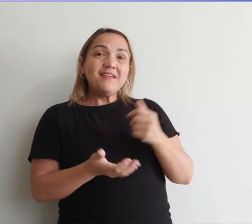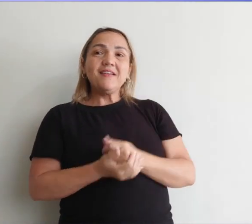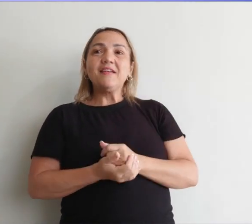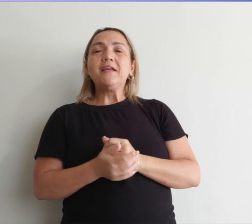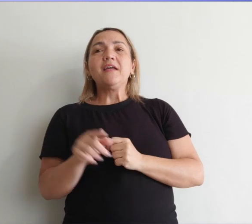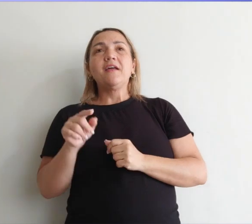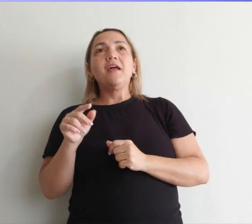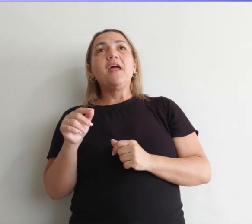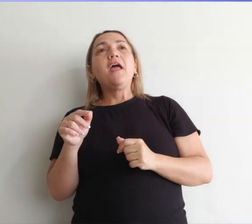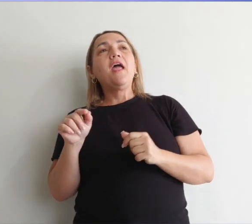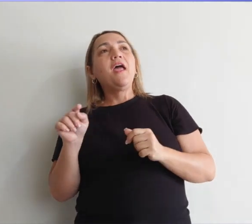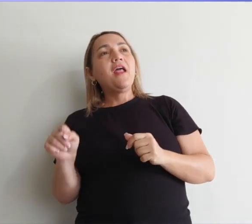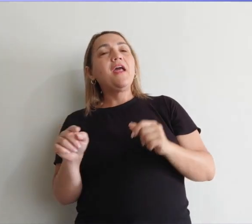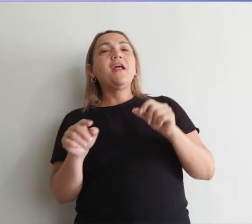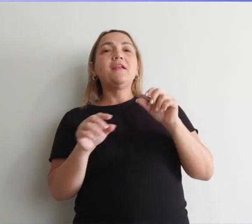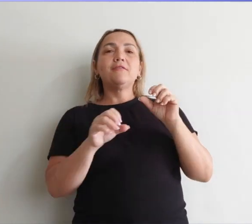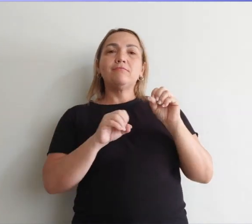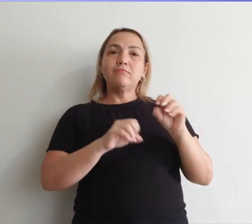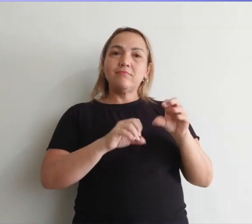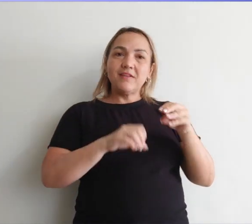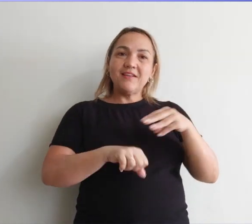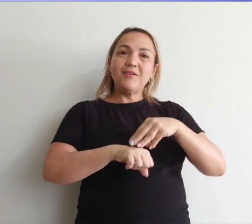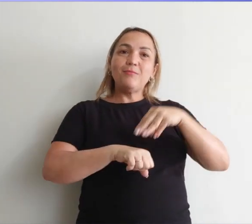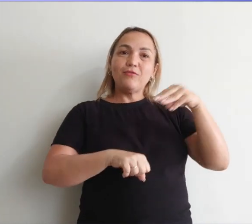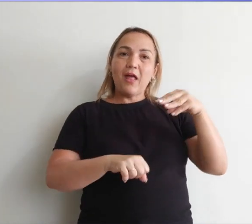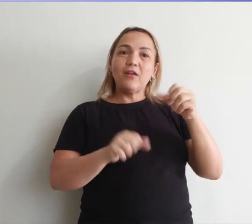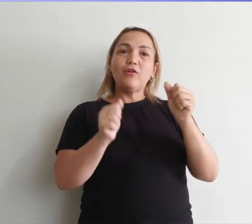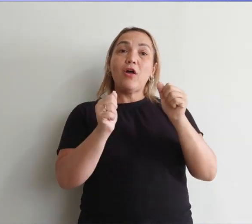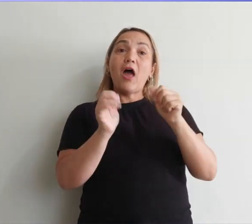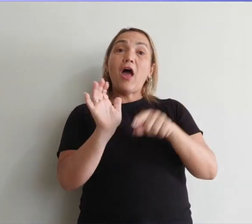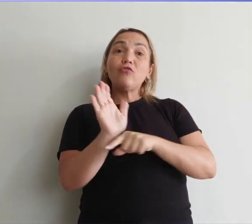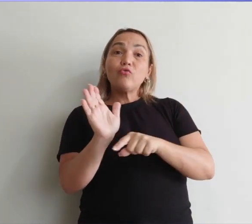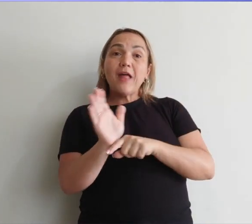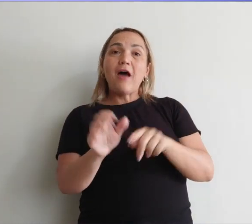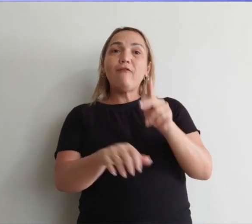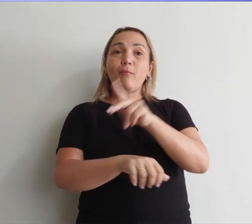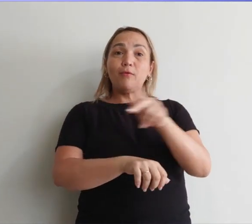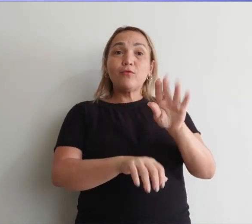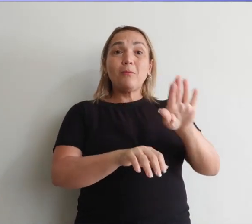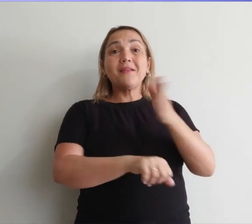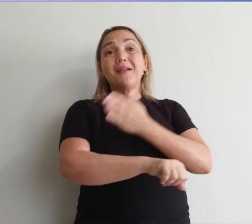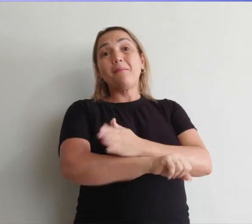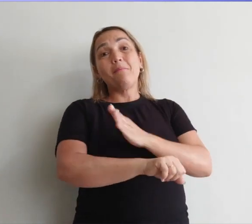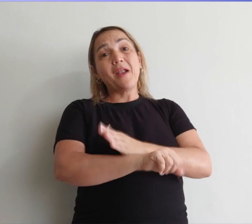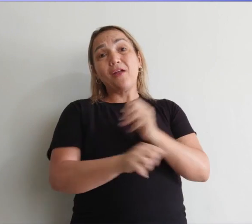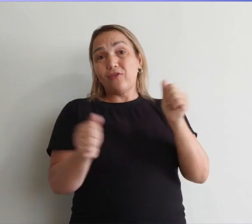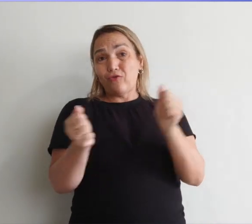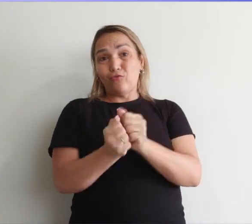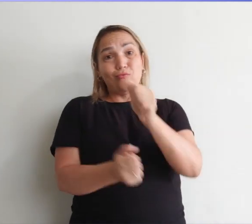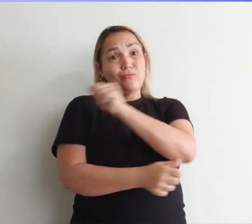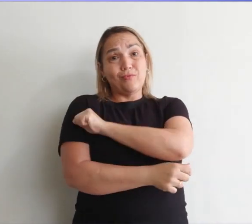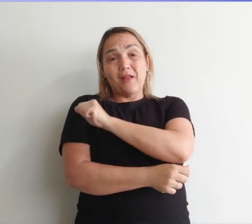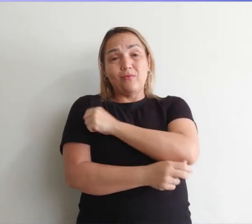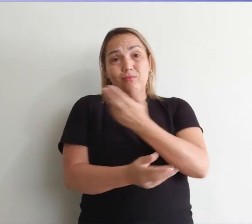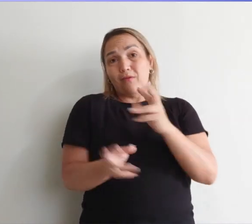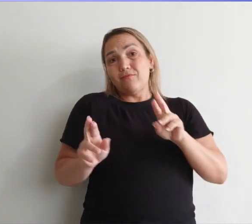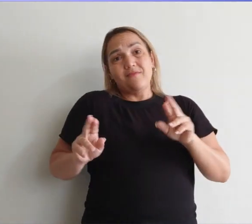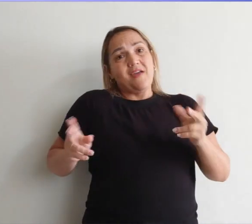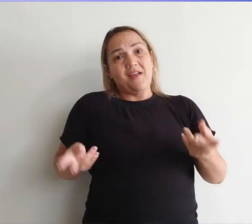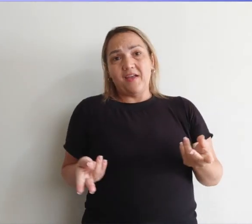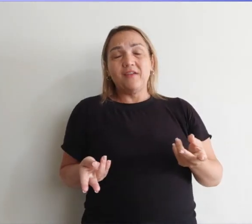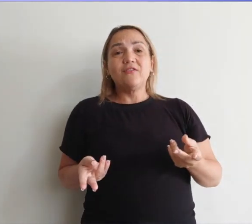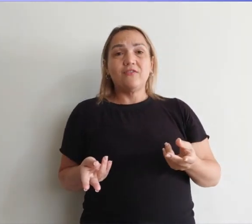Eu dava aula também no mestrado para ajudar meu professor, mas era aula prática, era ali, junto, com alunos, né, junto,